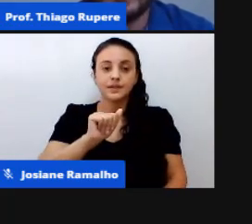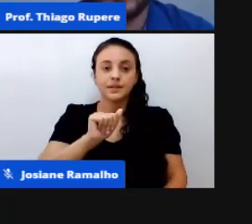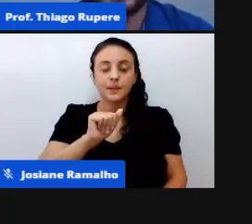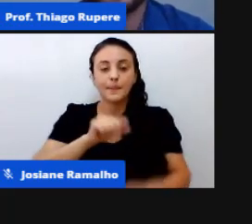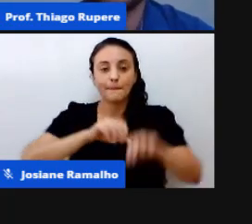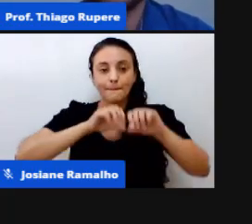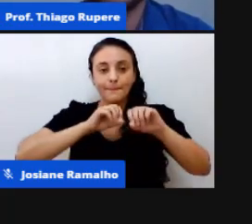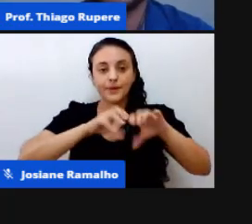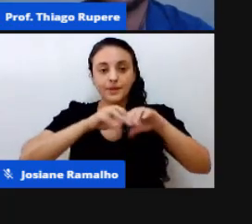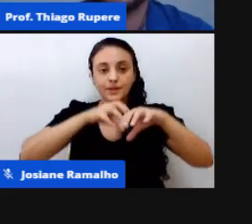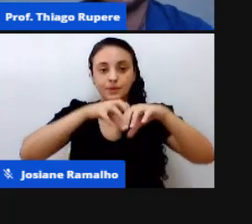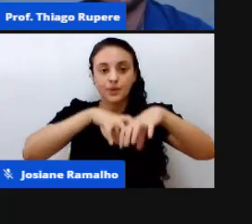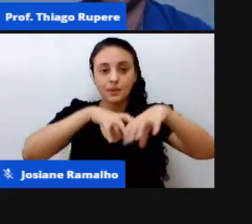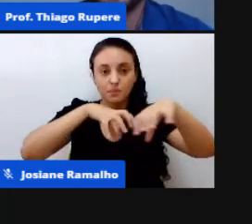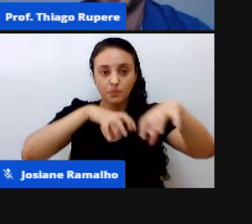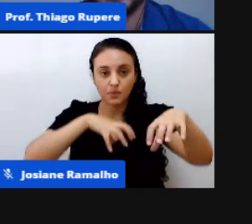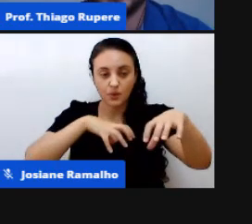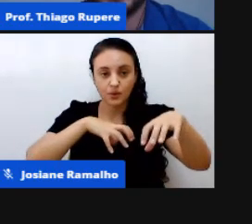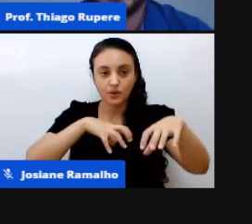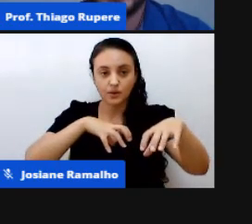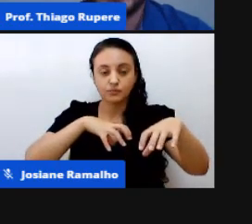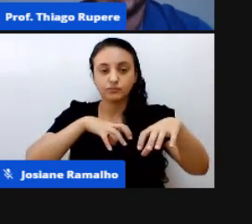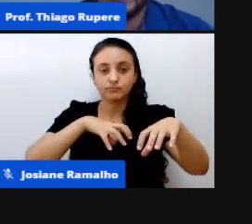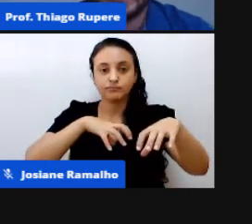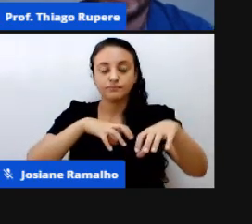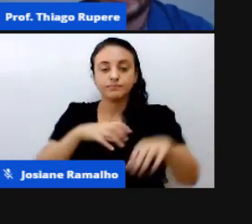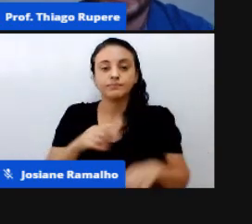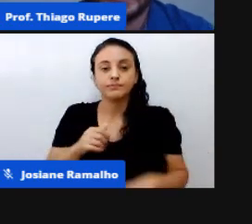ensino remoto de língua portuguesa.